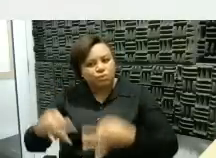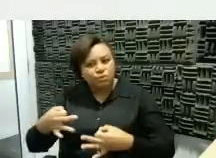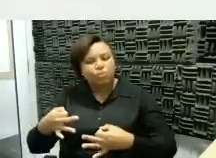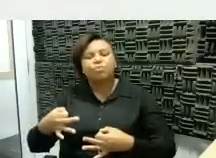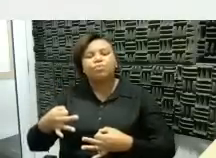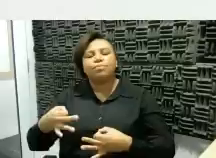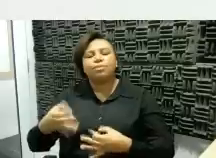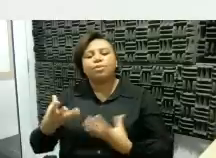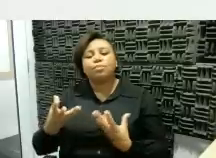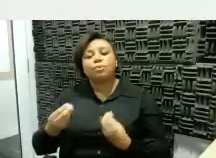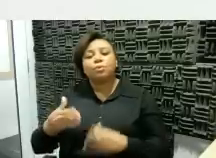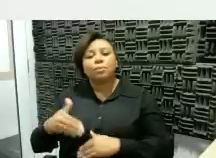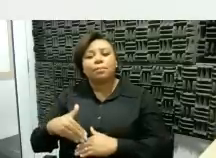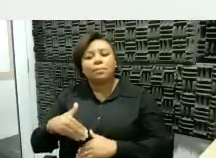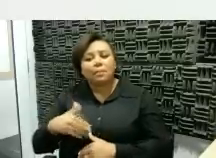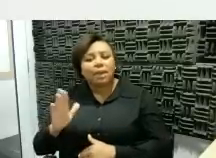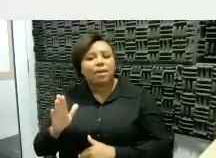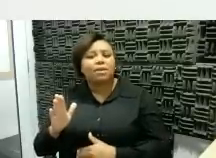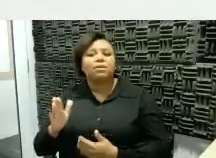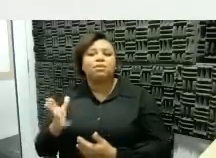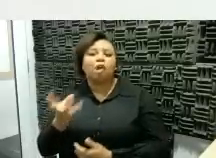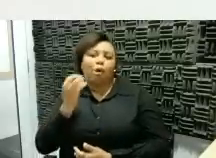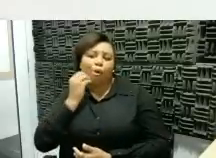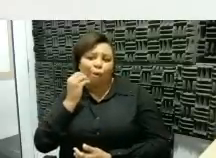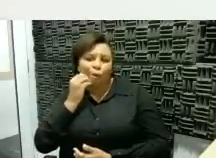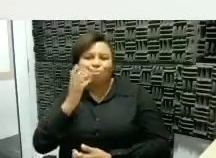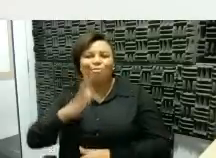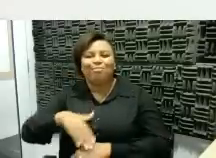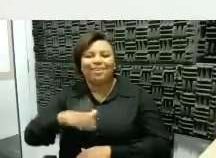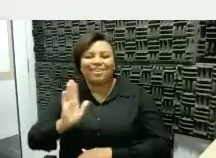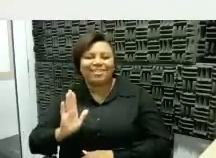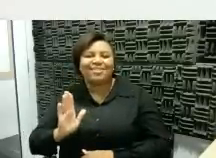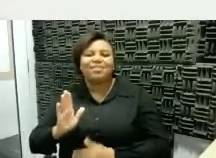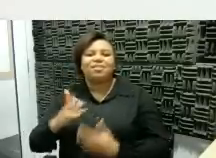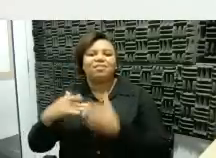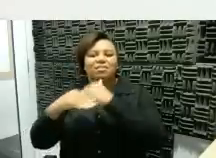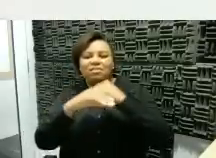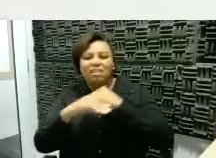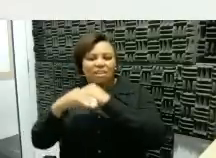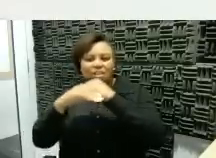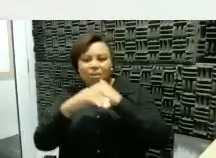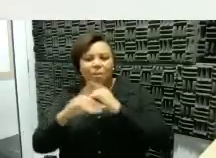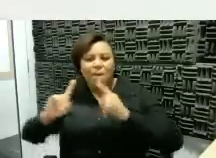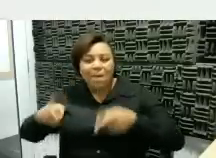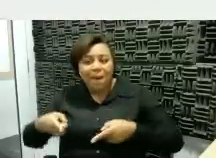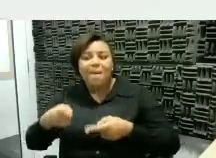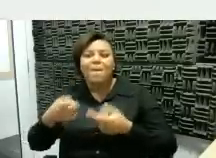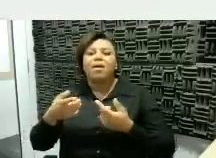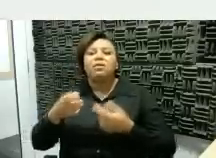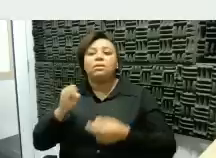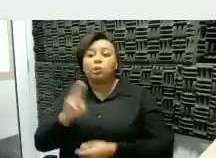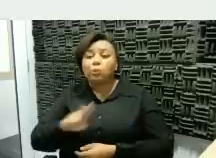enfim eh Óbvio né Mas igualitário equitativo enfim se a gente usar a cif porque a cif tá levando em